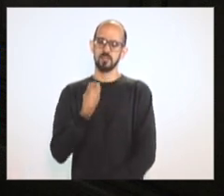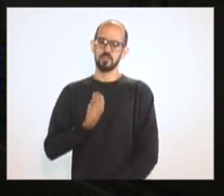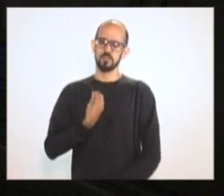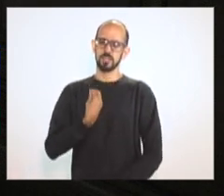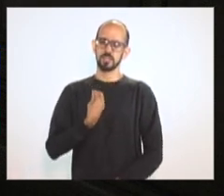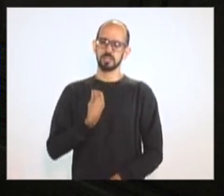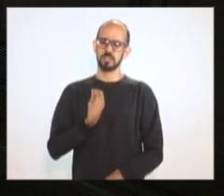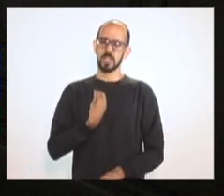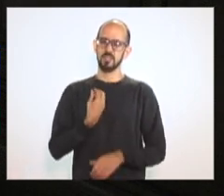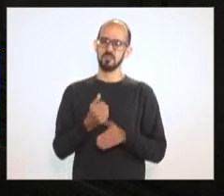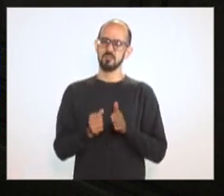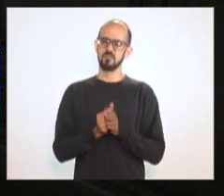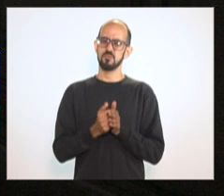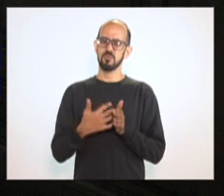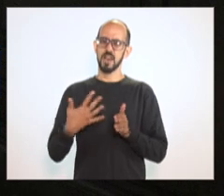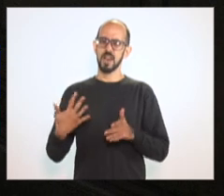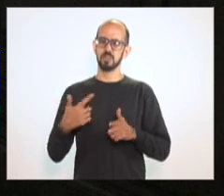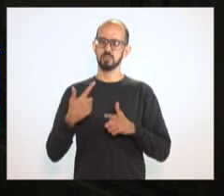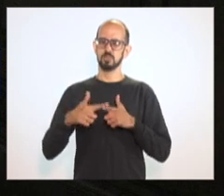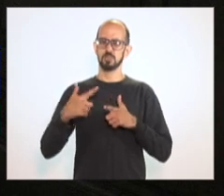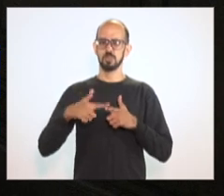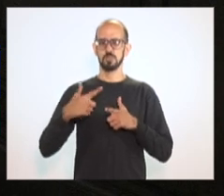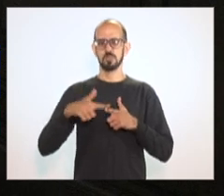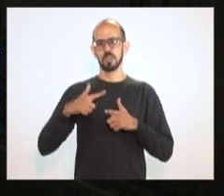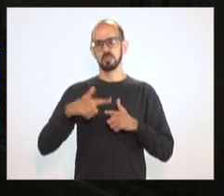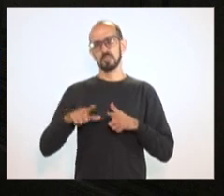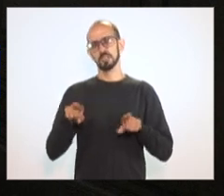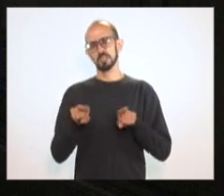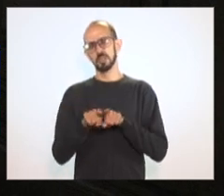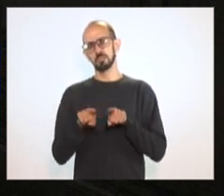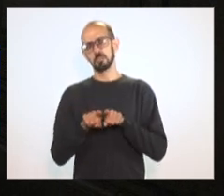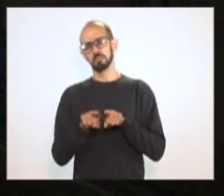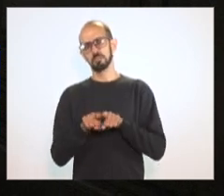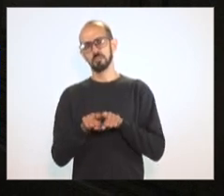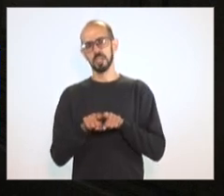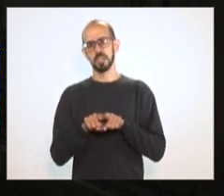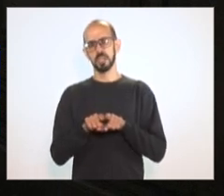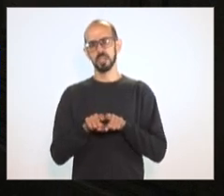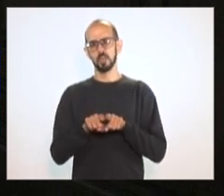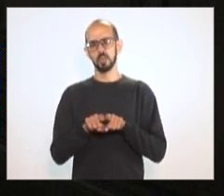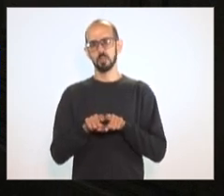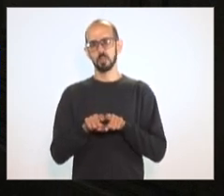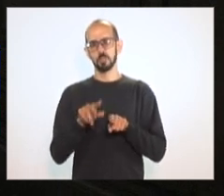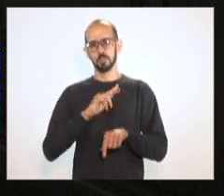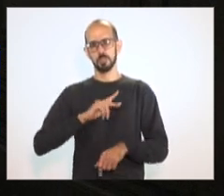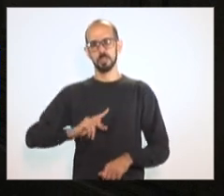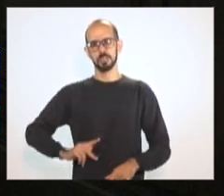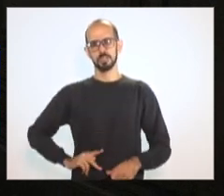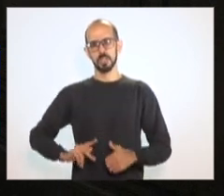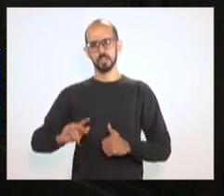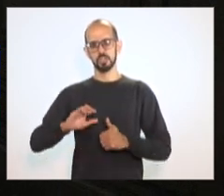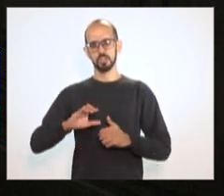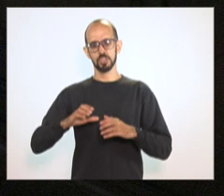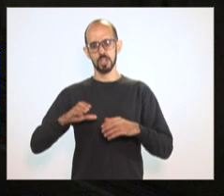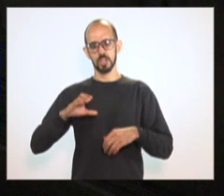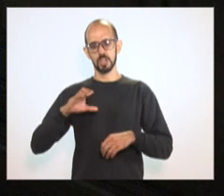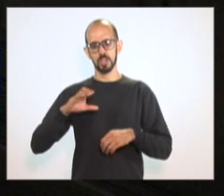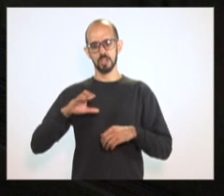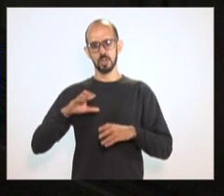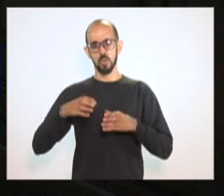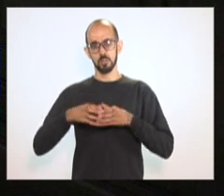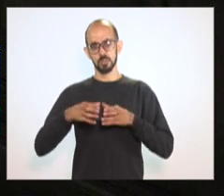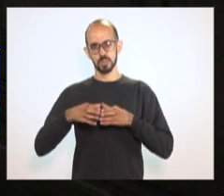várias questões e também como presidente da comissão de defesa dos direitos da mulher